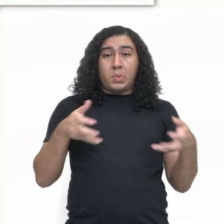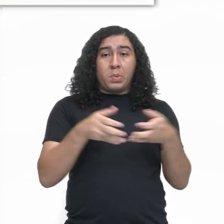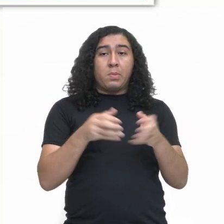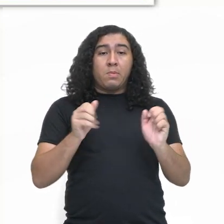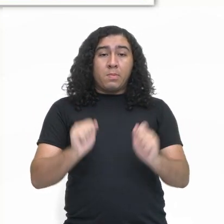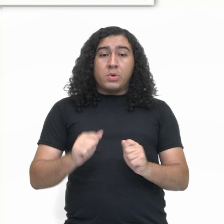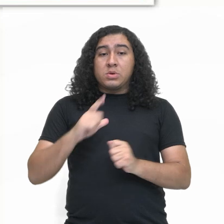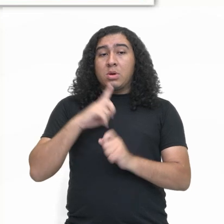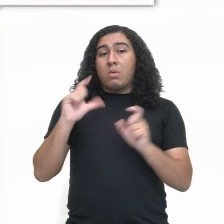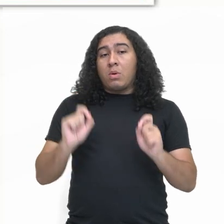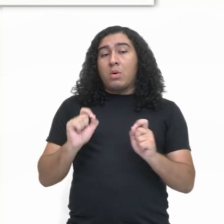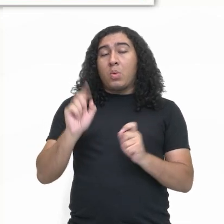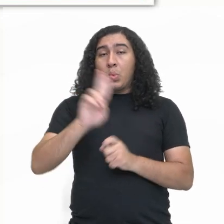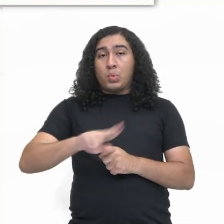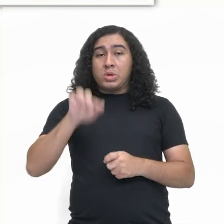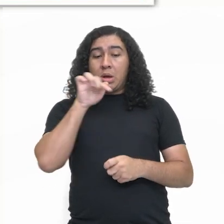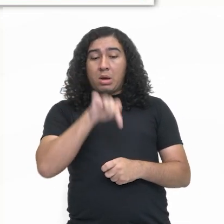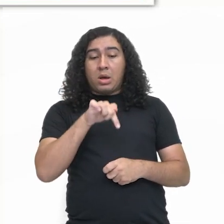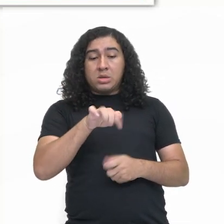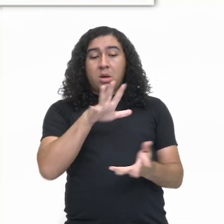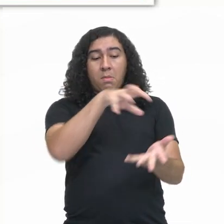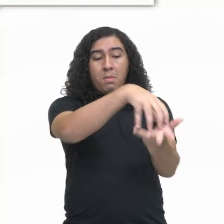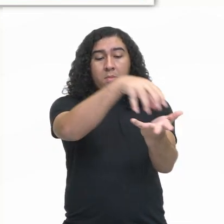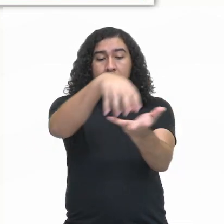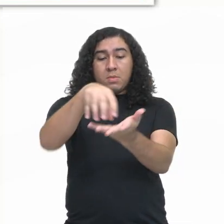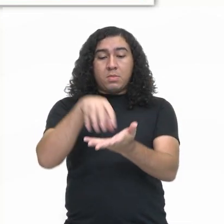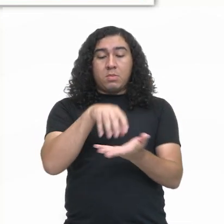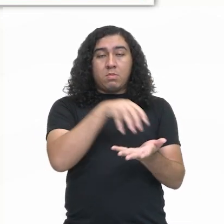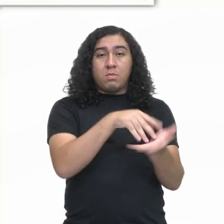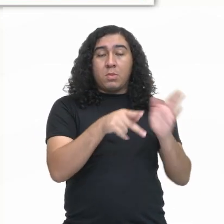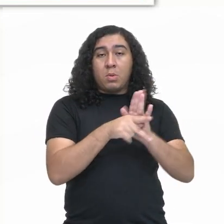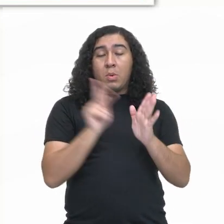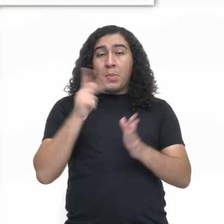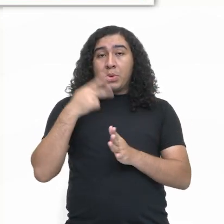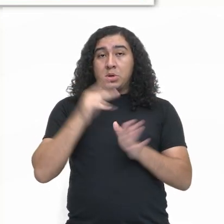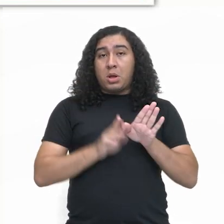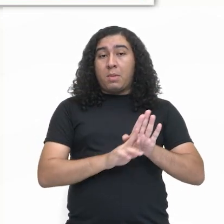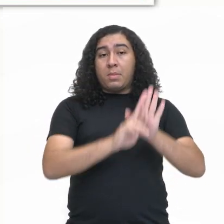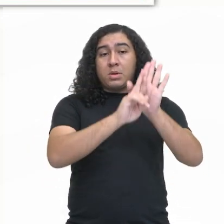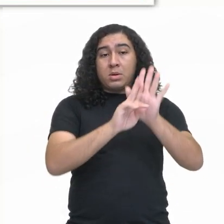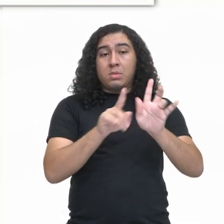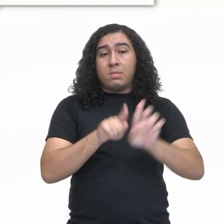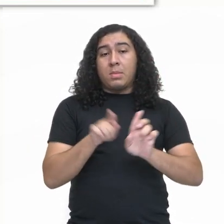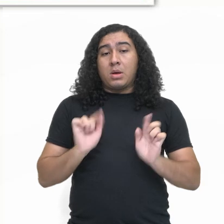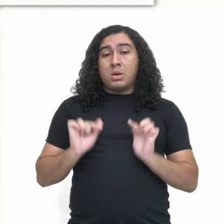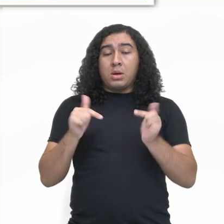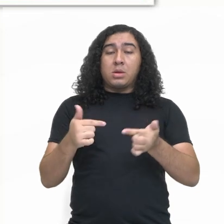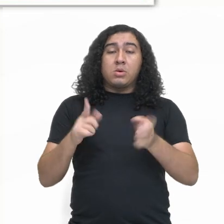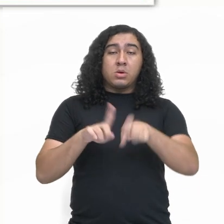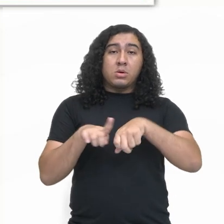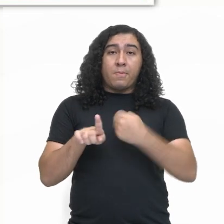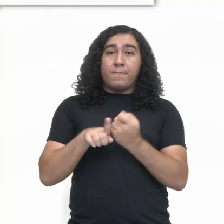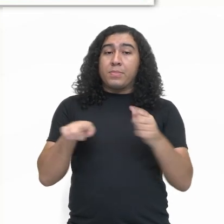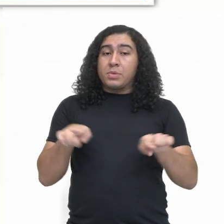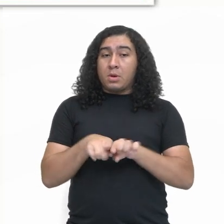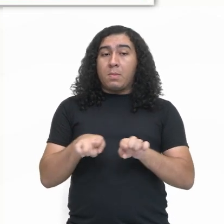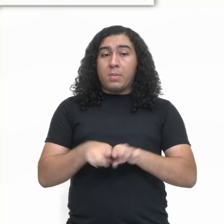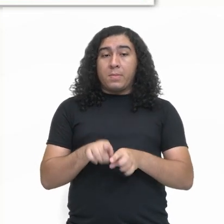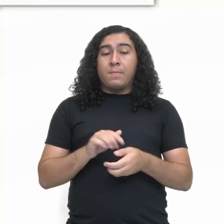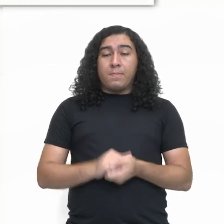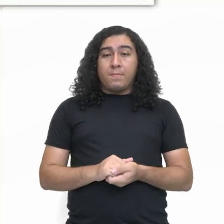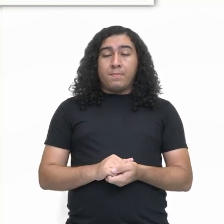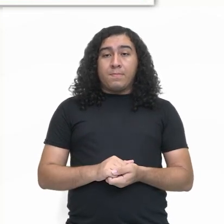ser através dessas instituições políticas, mas também através das práticas sociais, ou